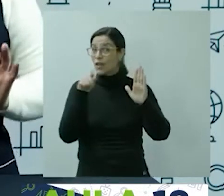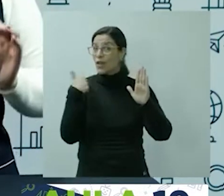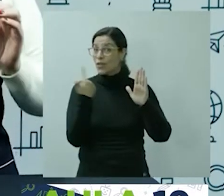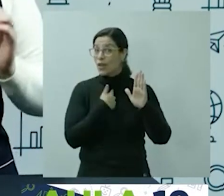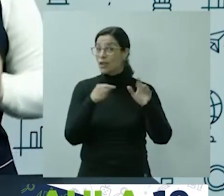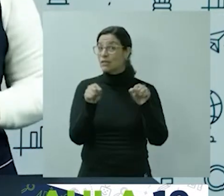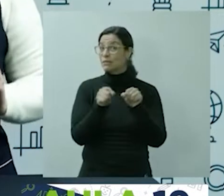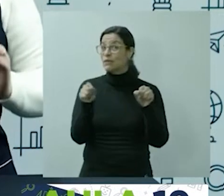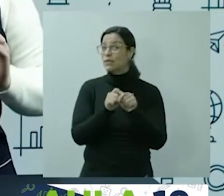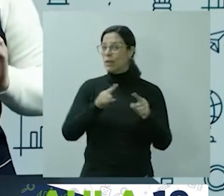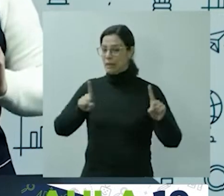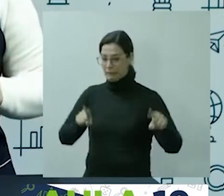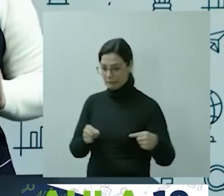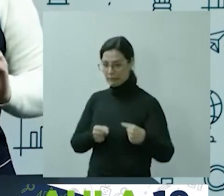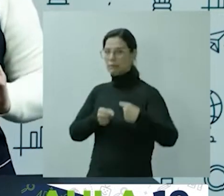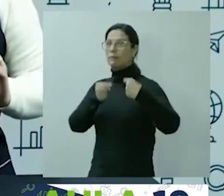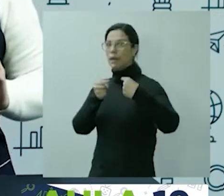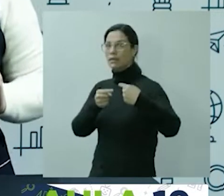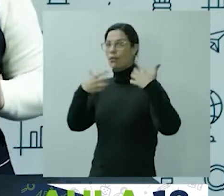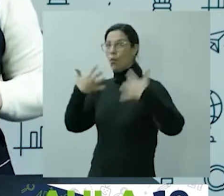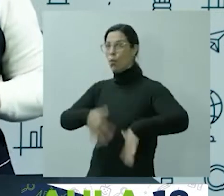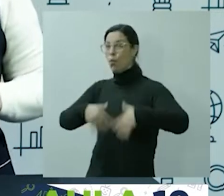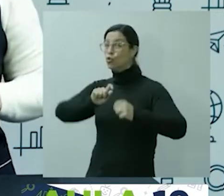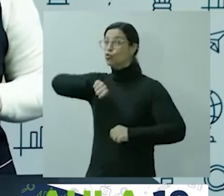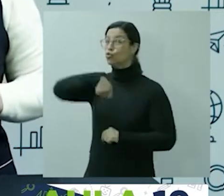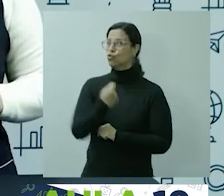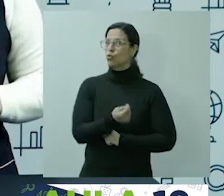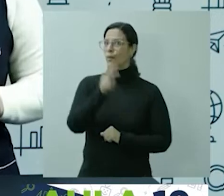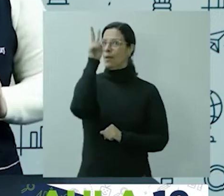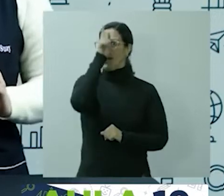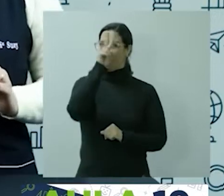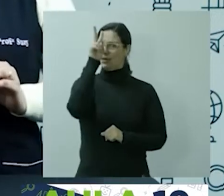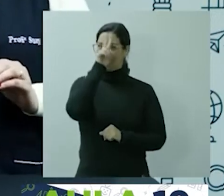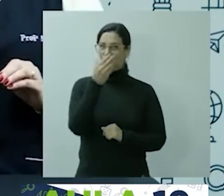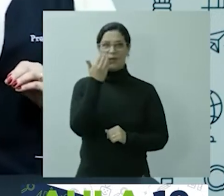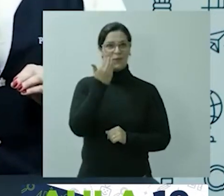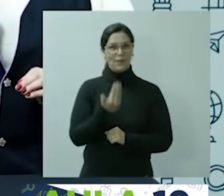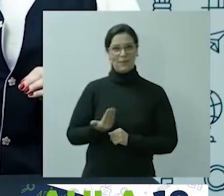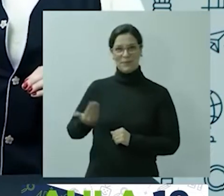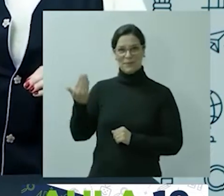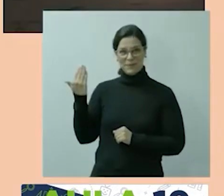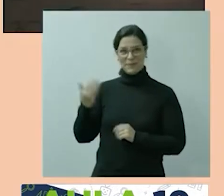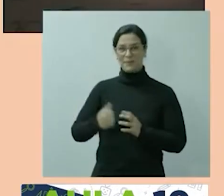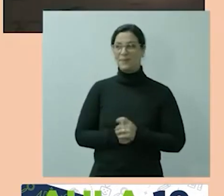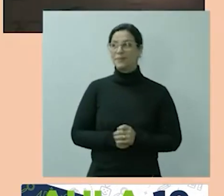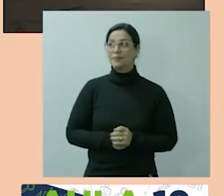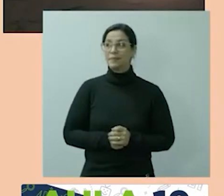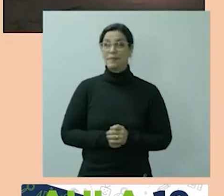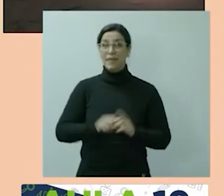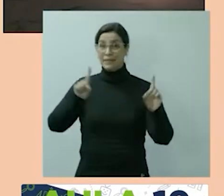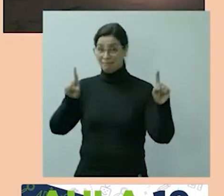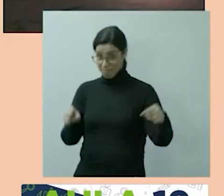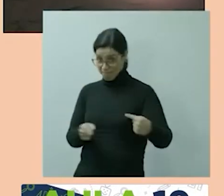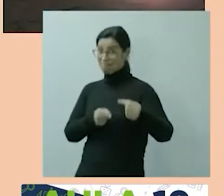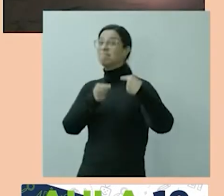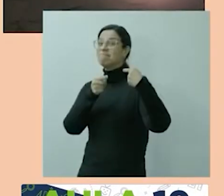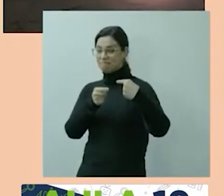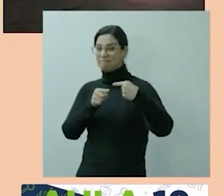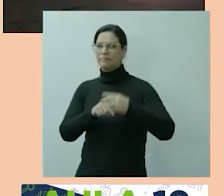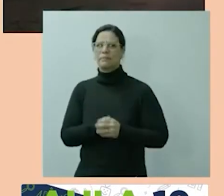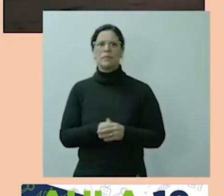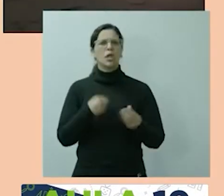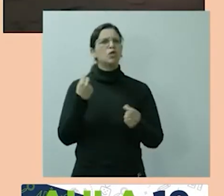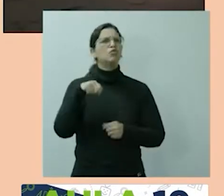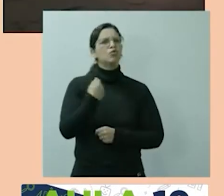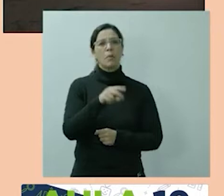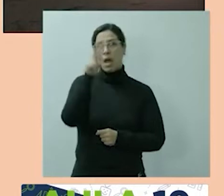fazer alguns desafios sobre essa história. Olhem lá na tela de vocês. Desafios sobre